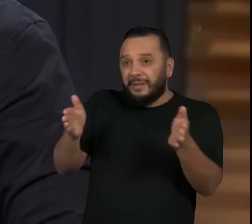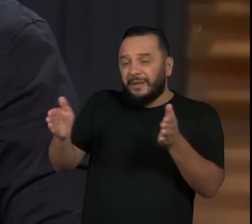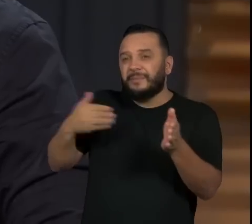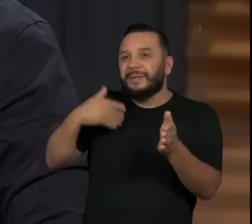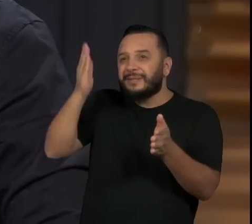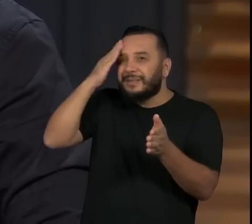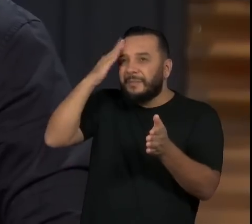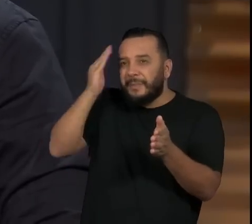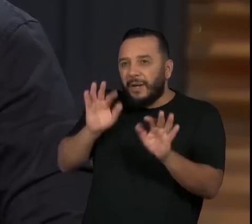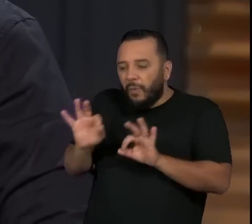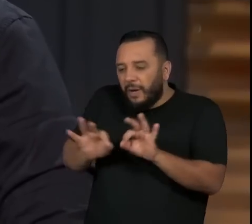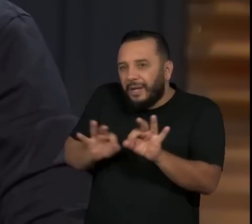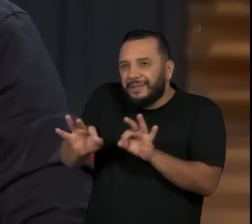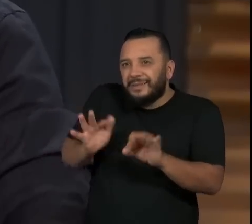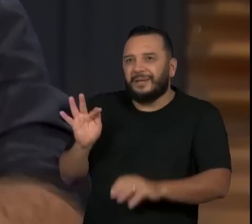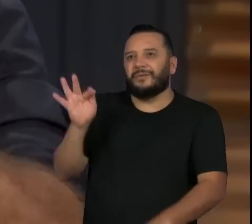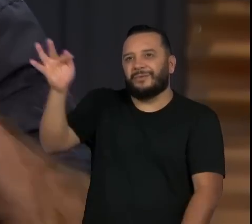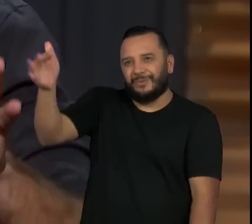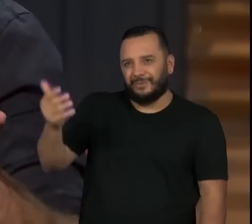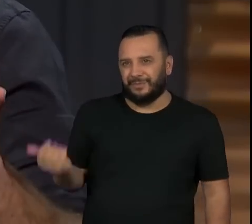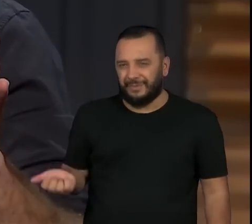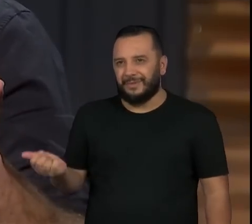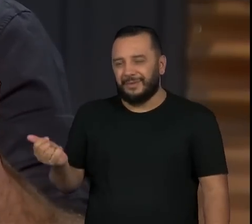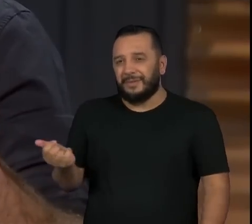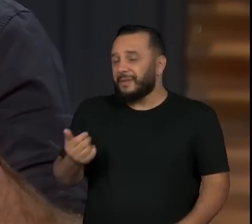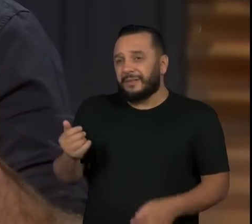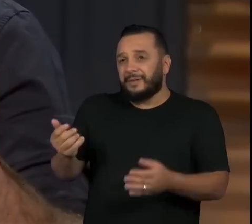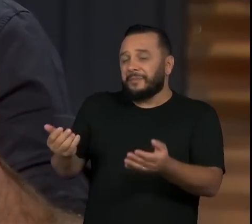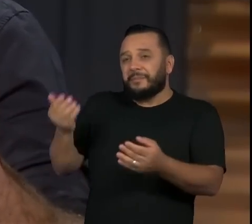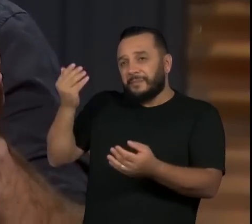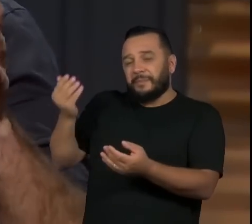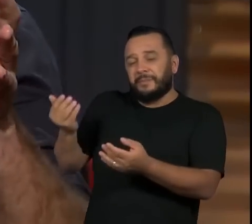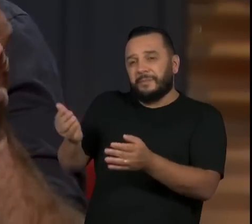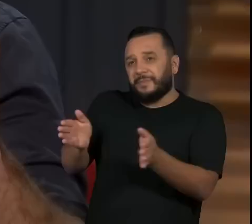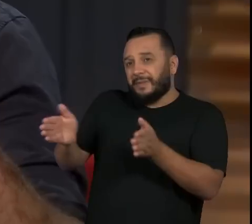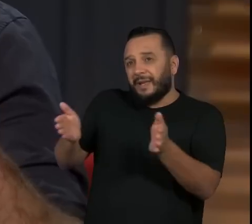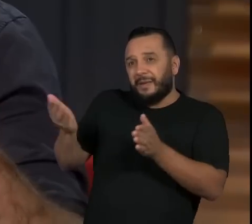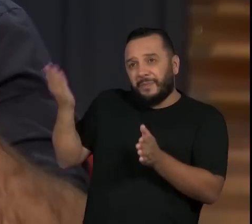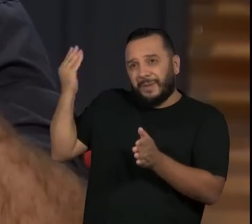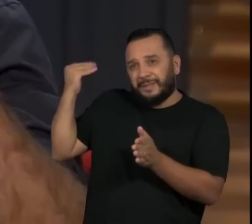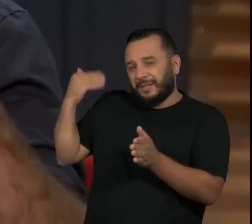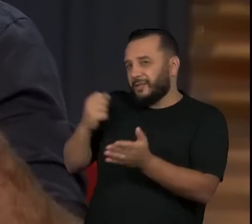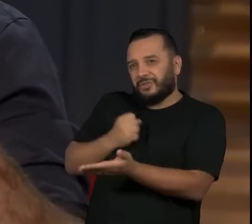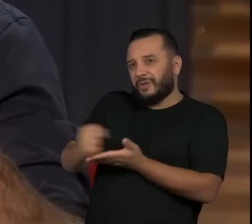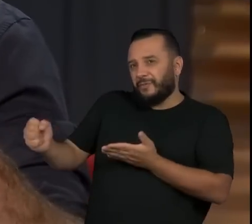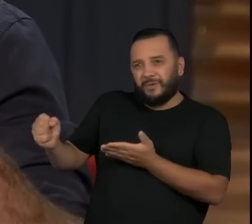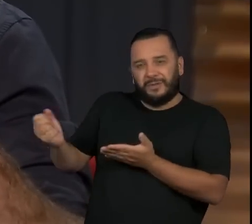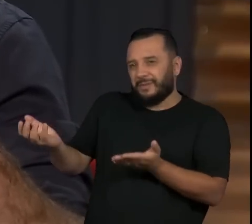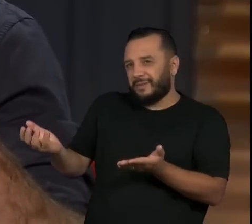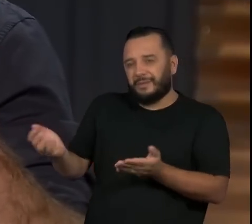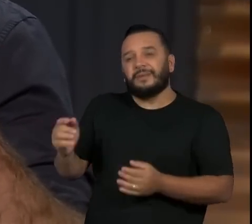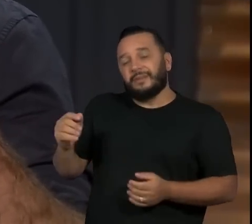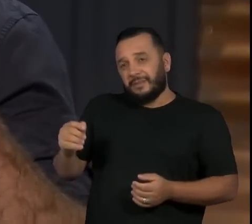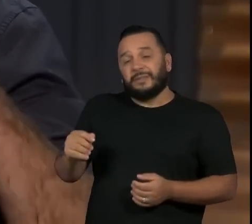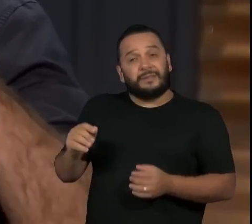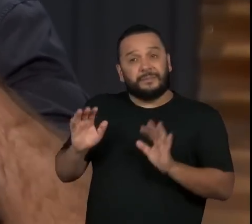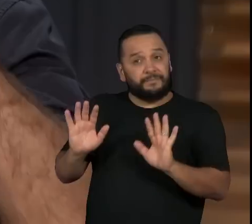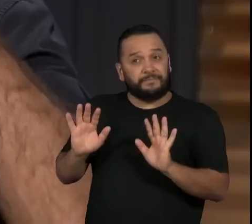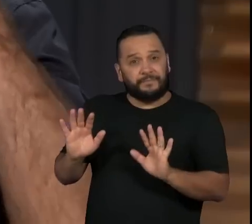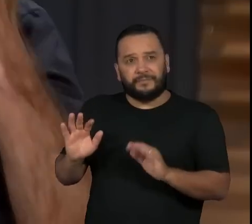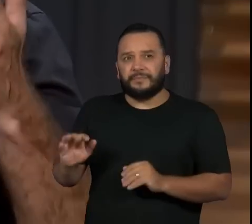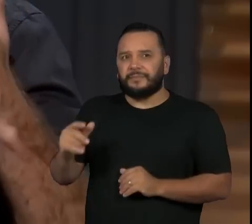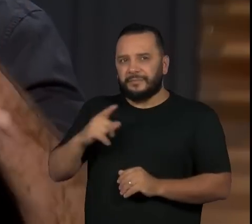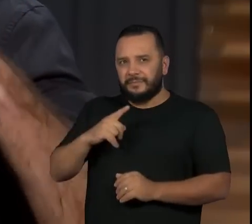e ordenar o que virá, como tudo que a gente criou. Essa tese, uma das teses do novo livro.